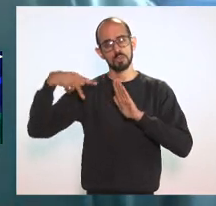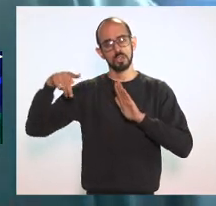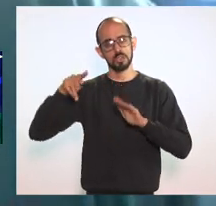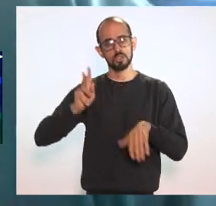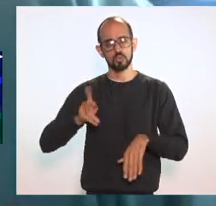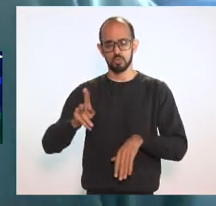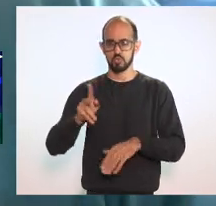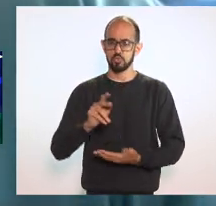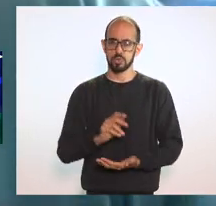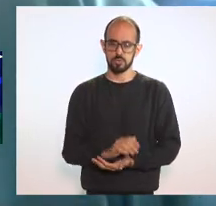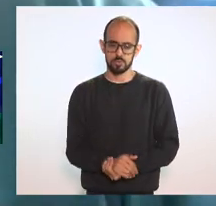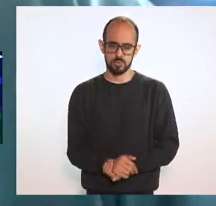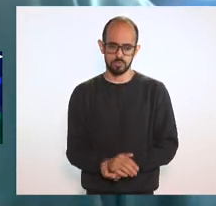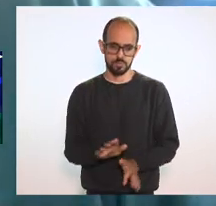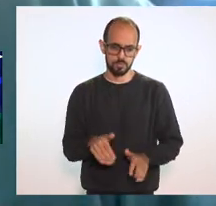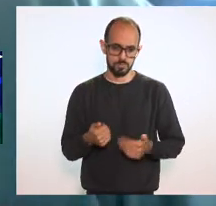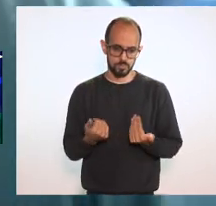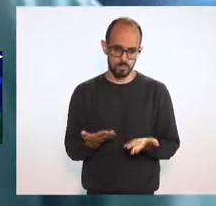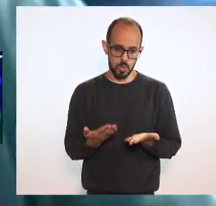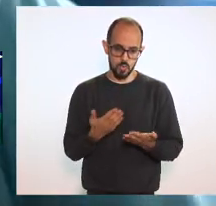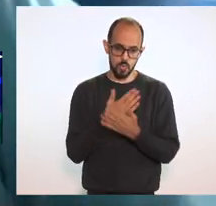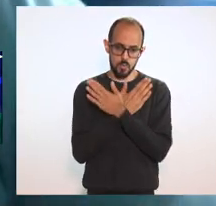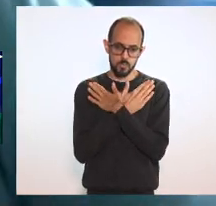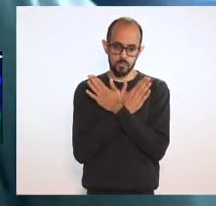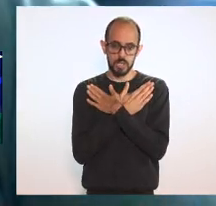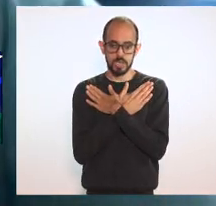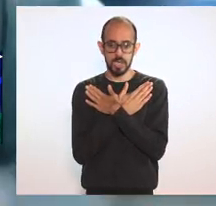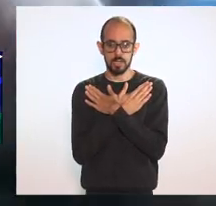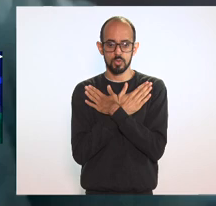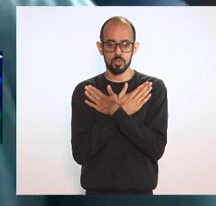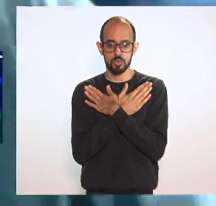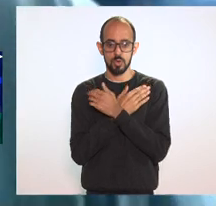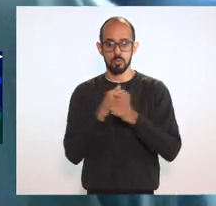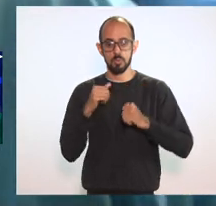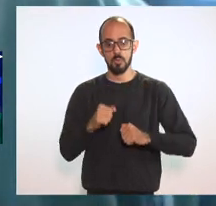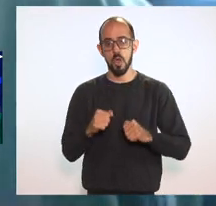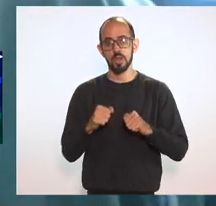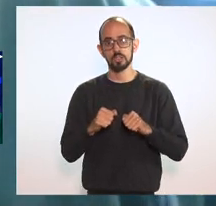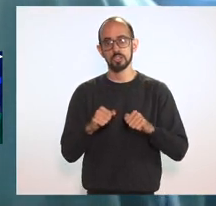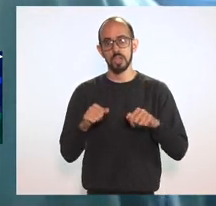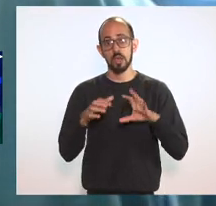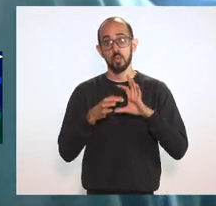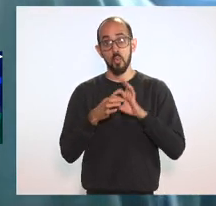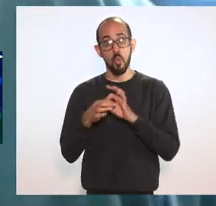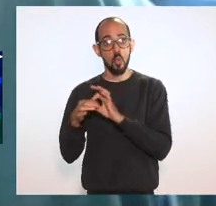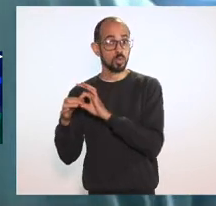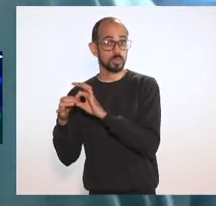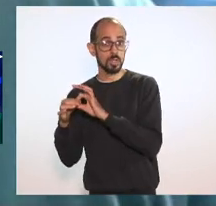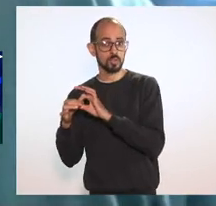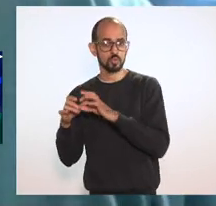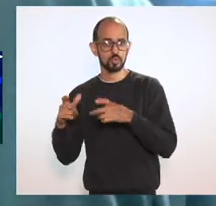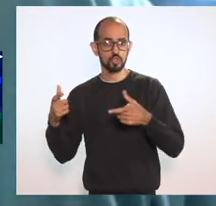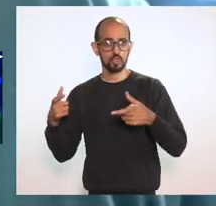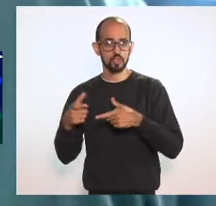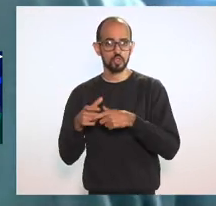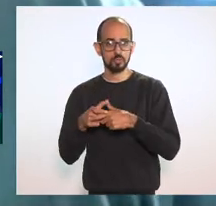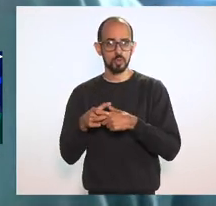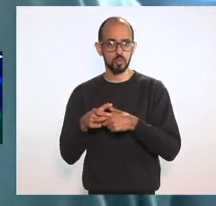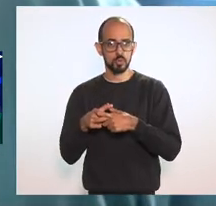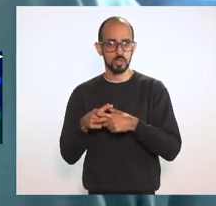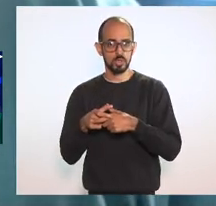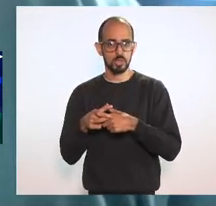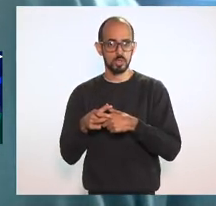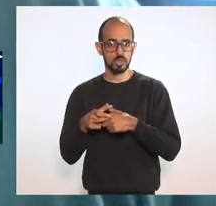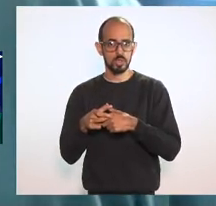pouco eu queria pode estar dentro de um quadro de diminuir a